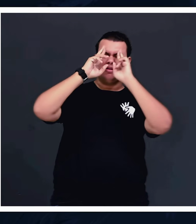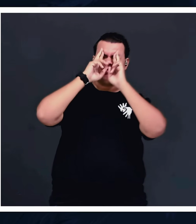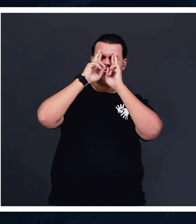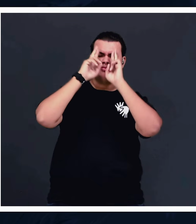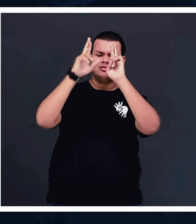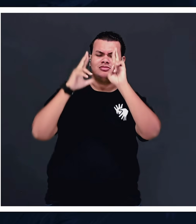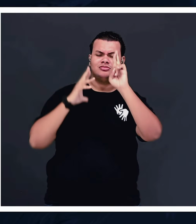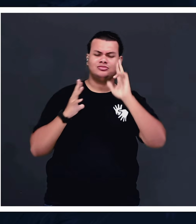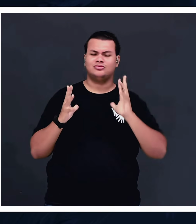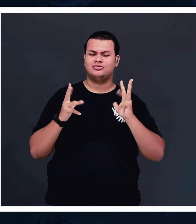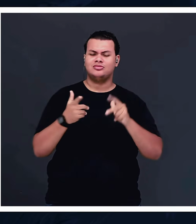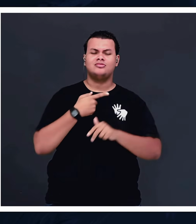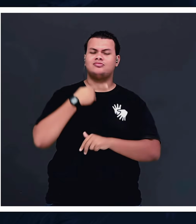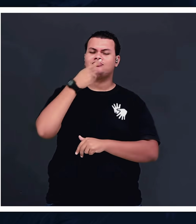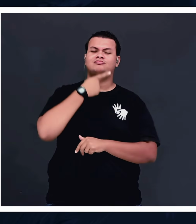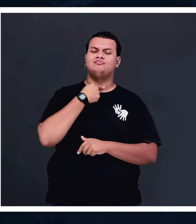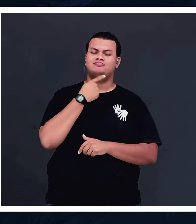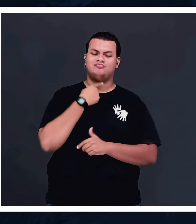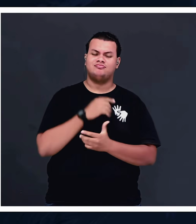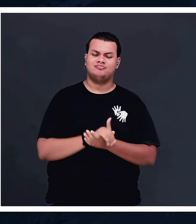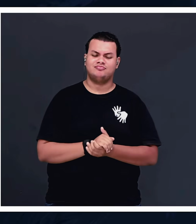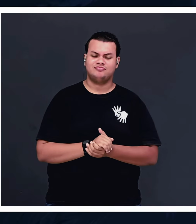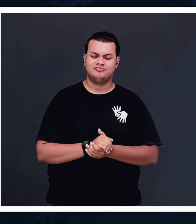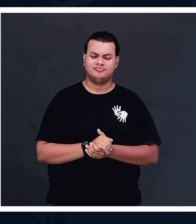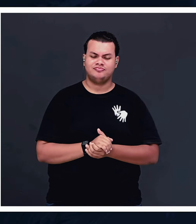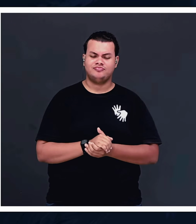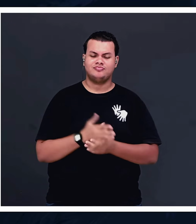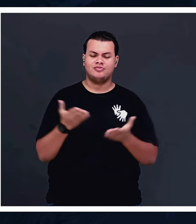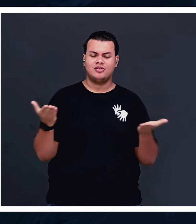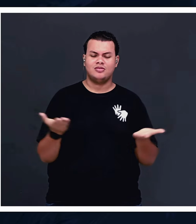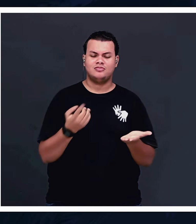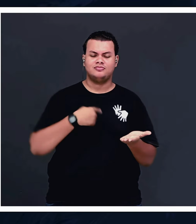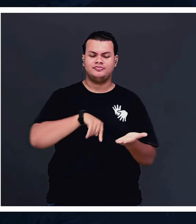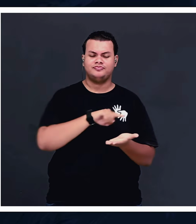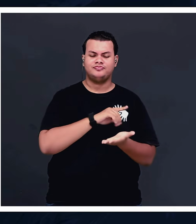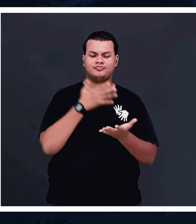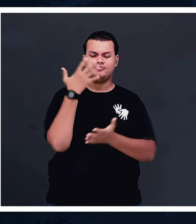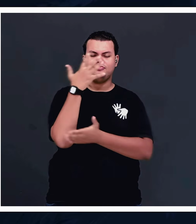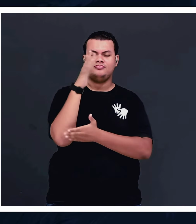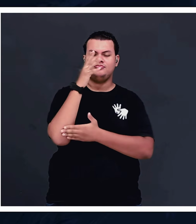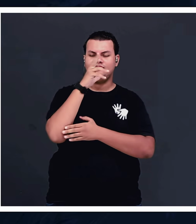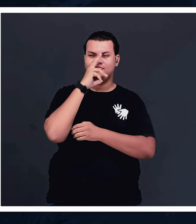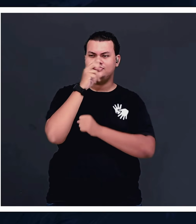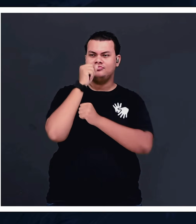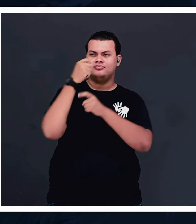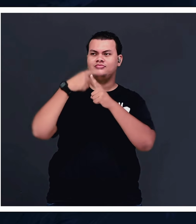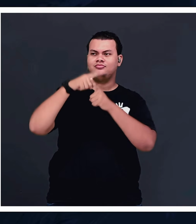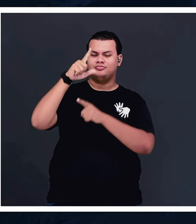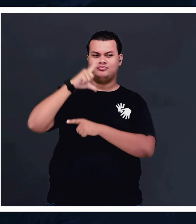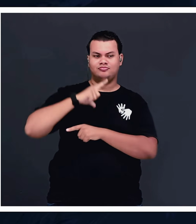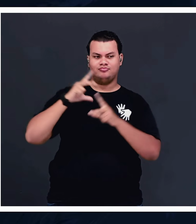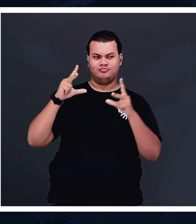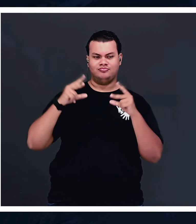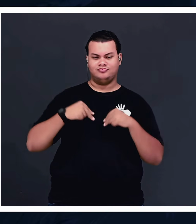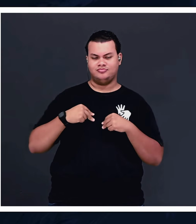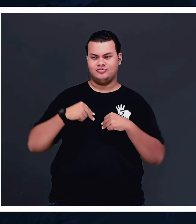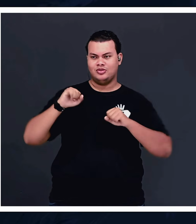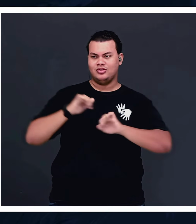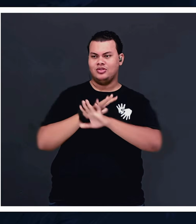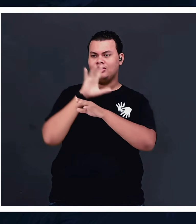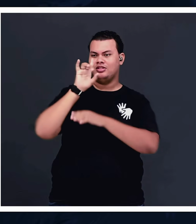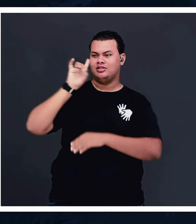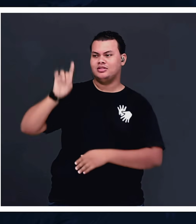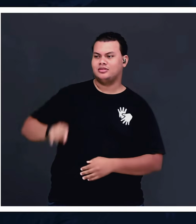toda a nossa honra, meu Deus. Louvado seja o nome do Senhor. Aplauda o Senhor porque Ele é digno. Glória